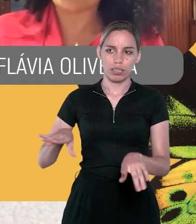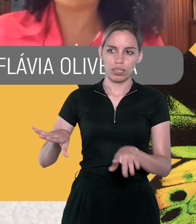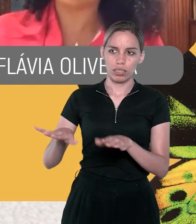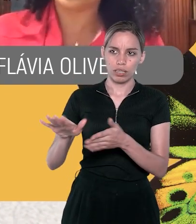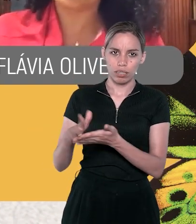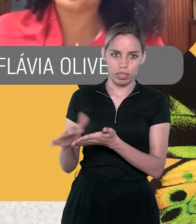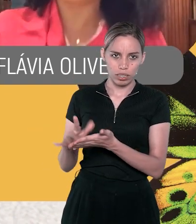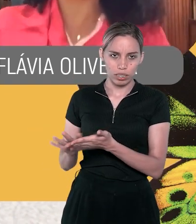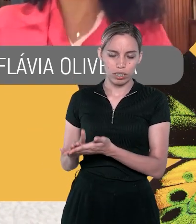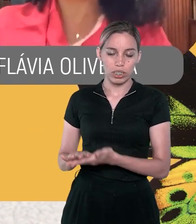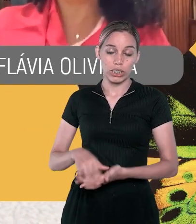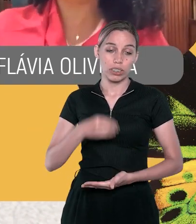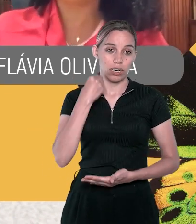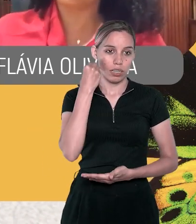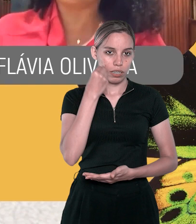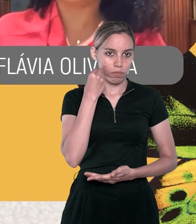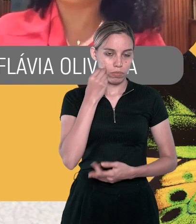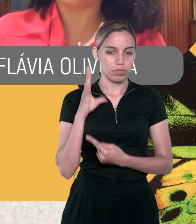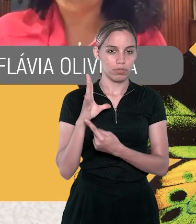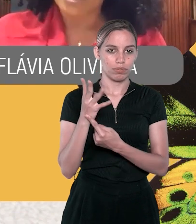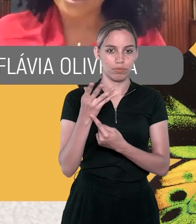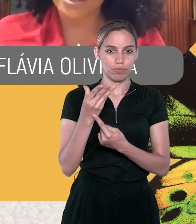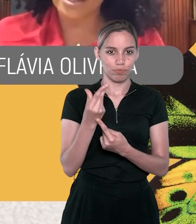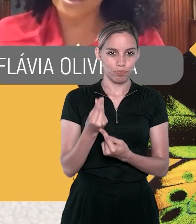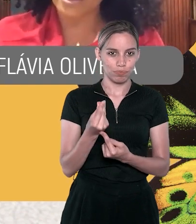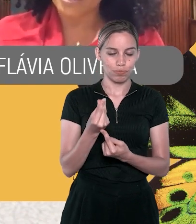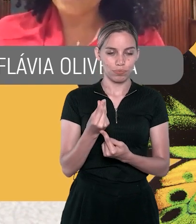ainda hoje, né, experiências artísticas